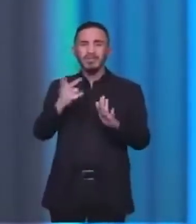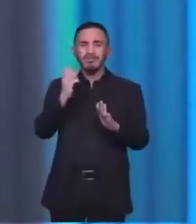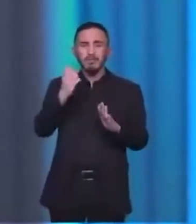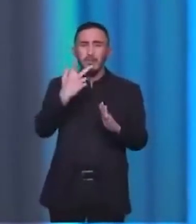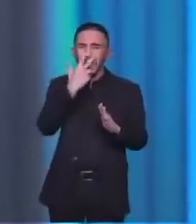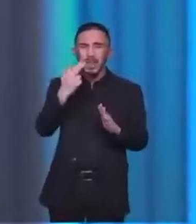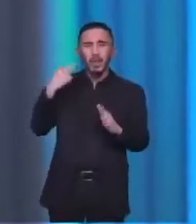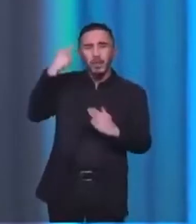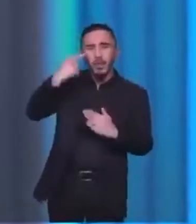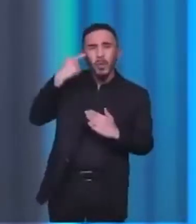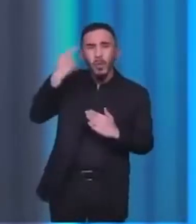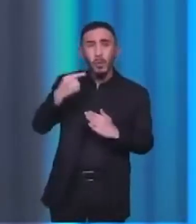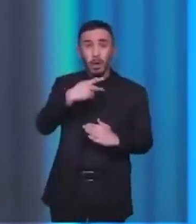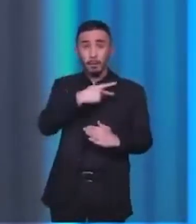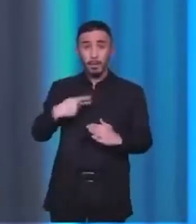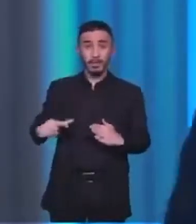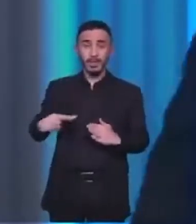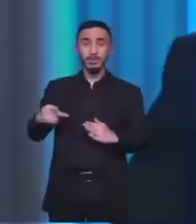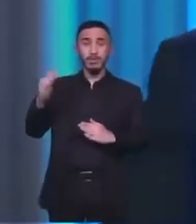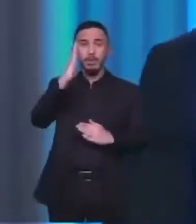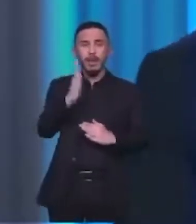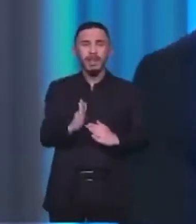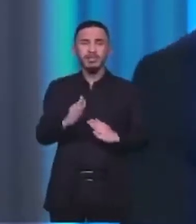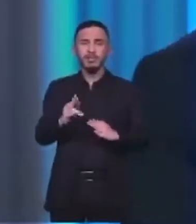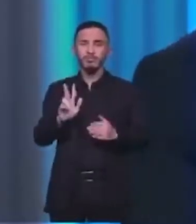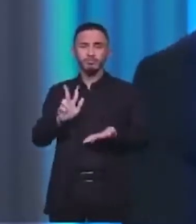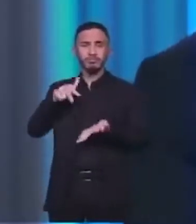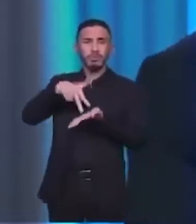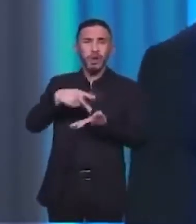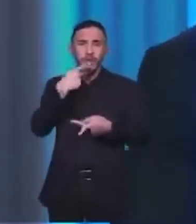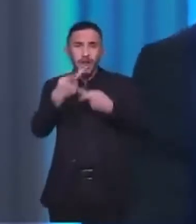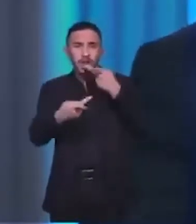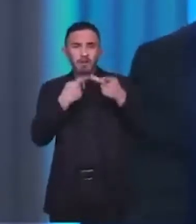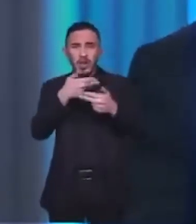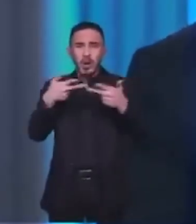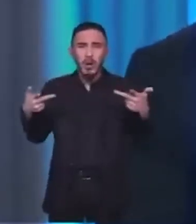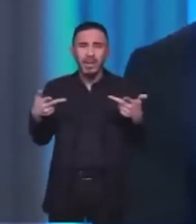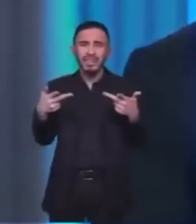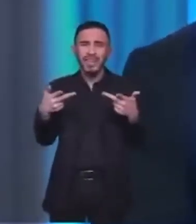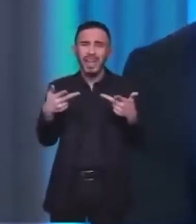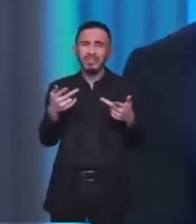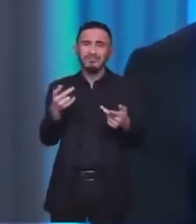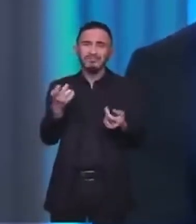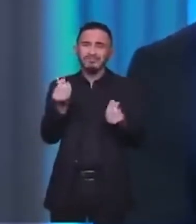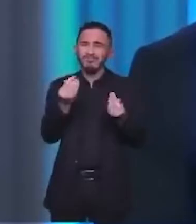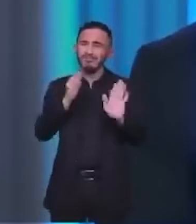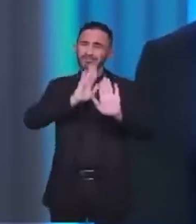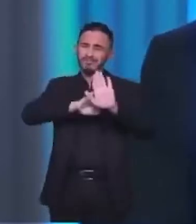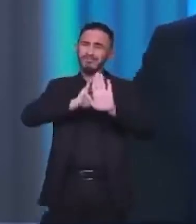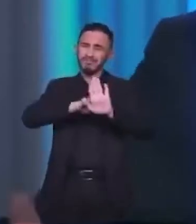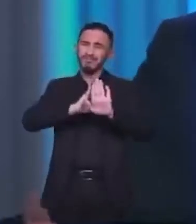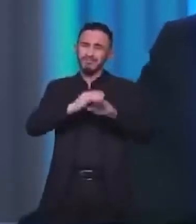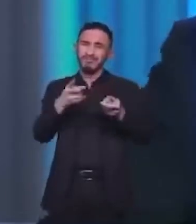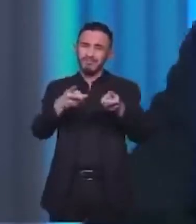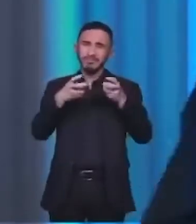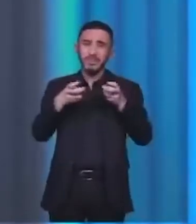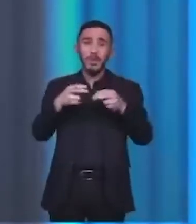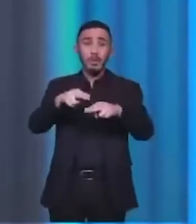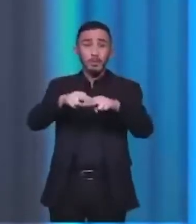insanidade um presidente da República vir aqui e dizer o que ele fala com a maior disfarçatez. É por